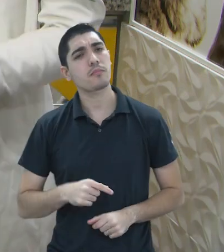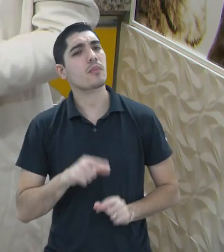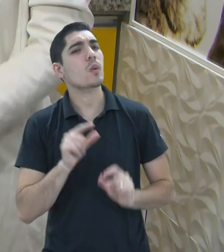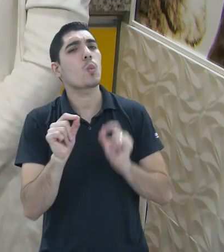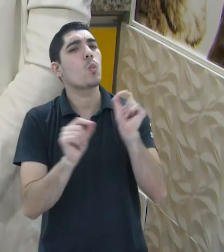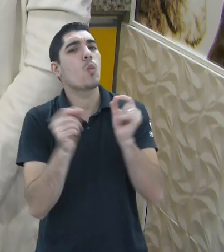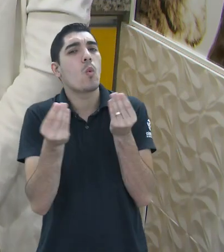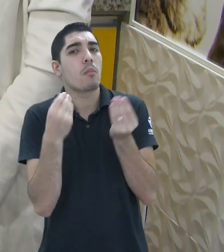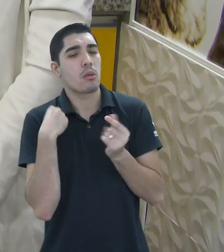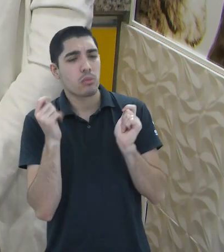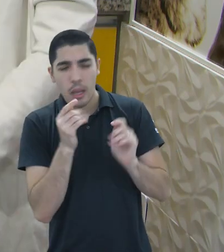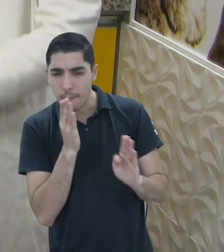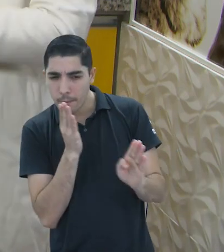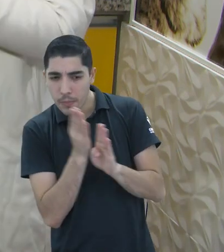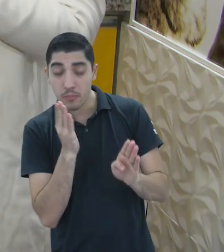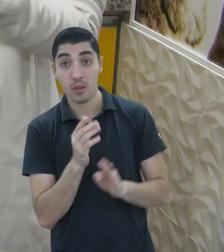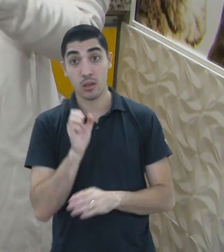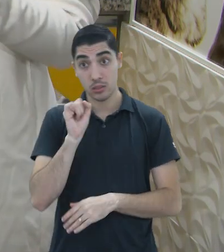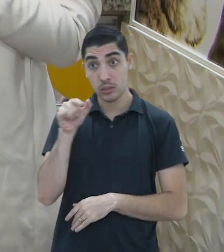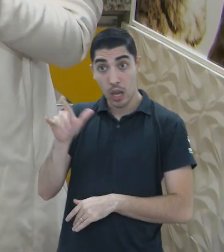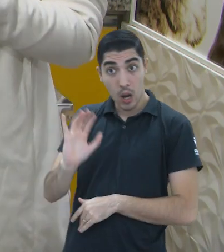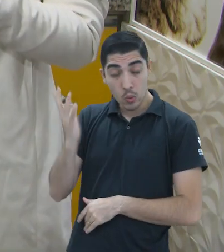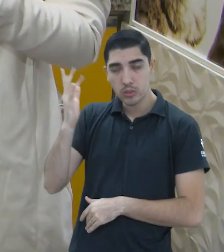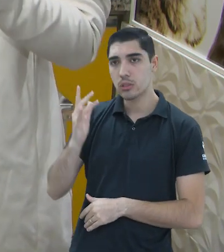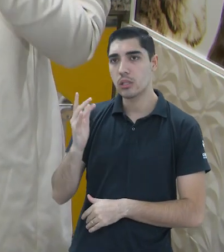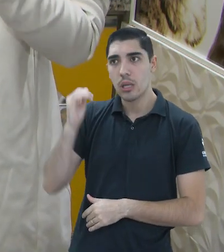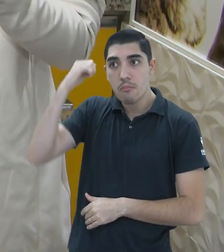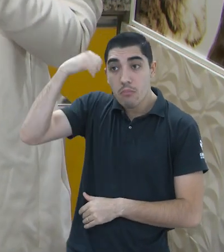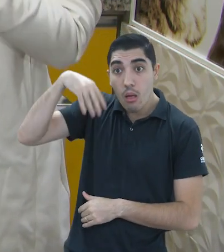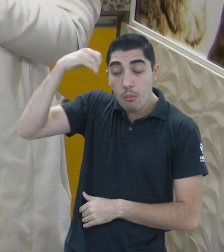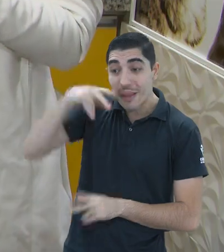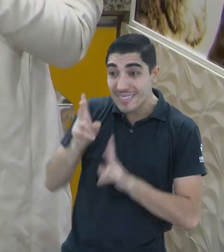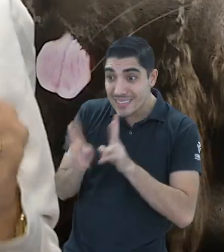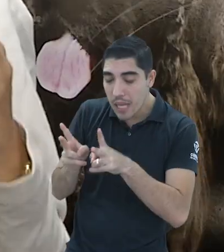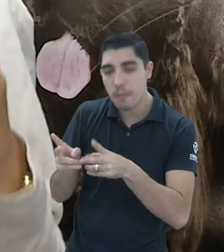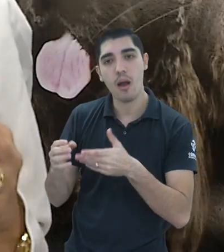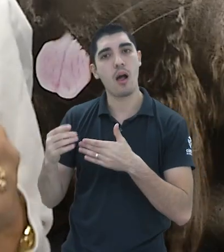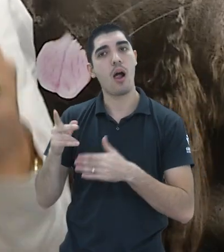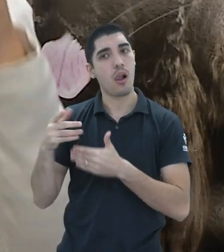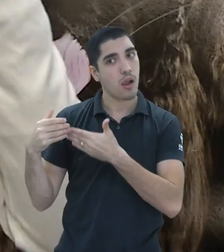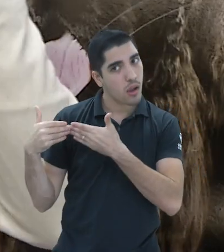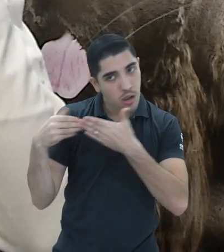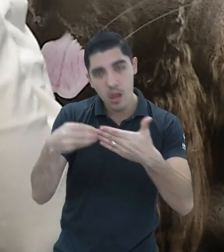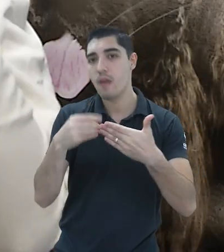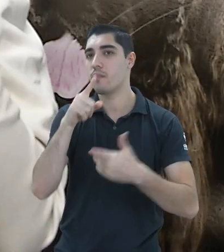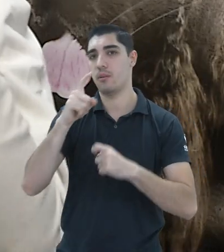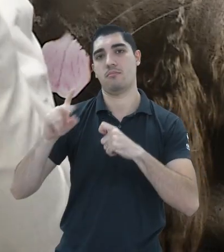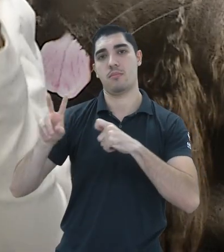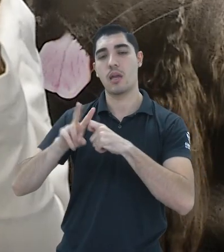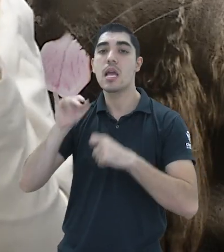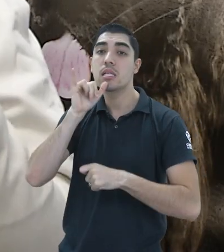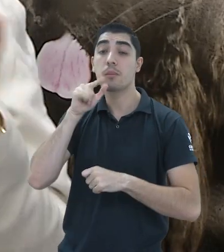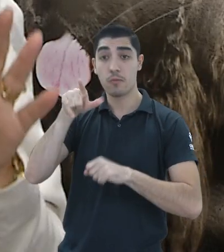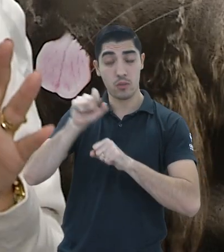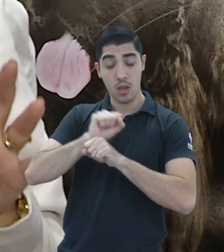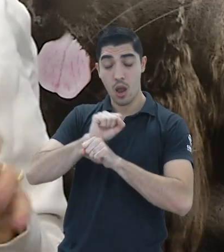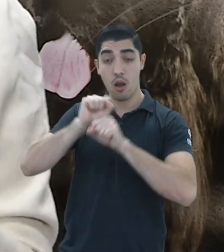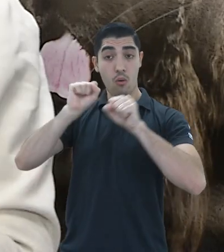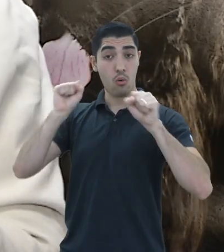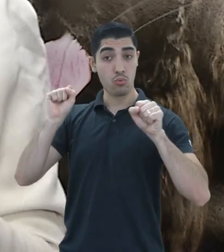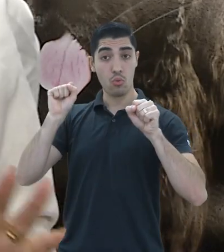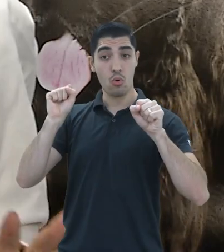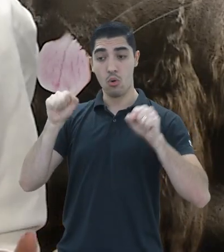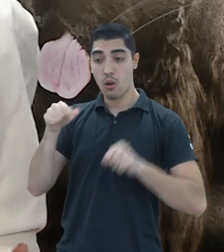atenção e, opa, tá na hora de correr pro veterinário? Secreção sempre, né? Remela é uma coisa. Acordou de manhã, aquela remelinha de canto de olho igual ao